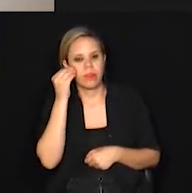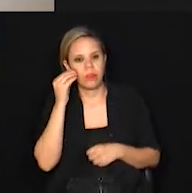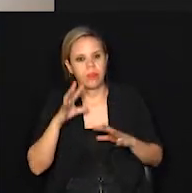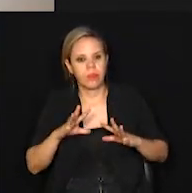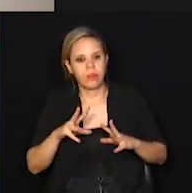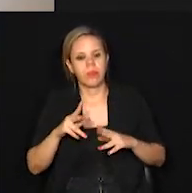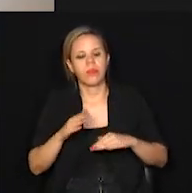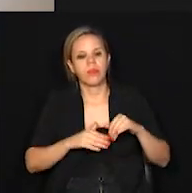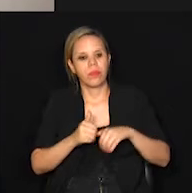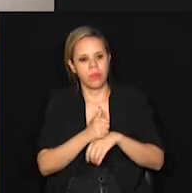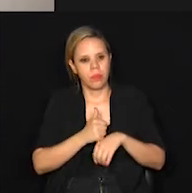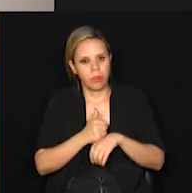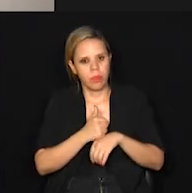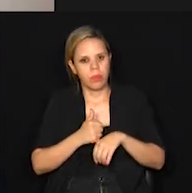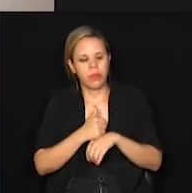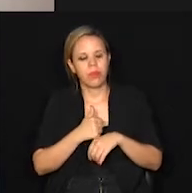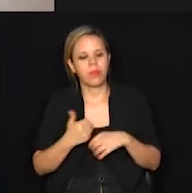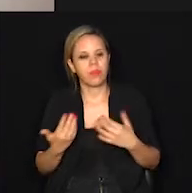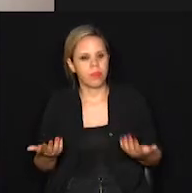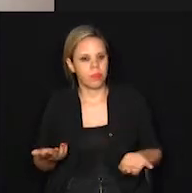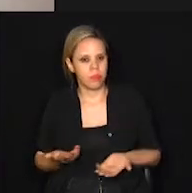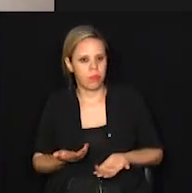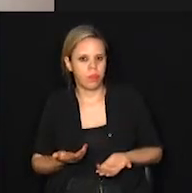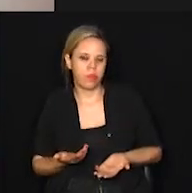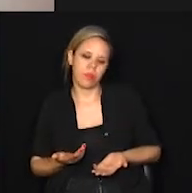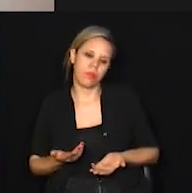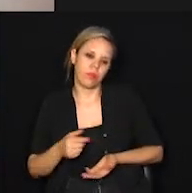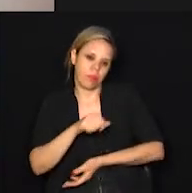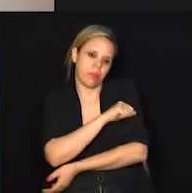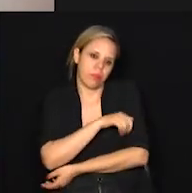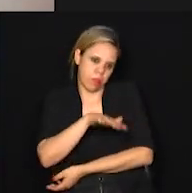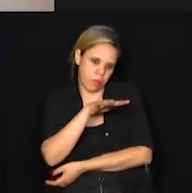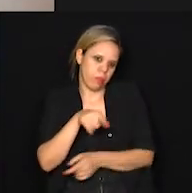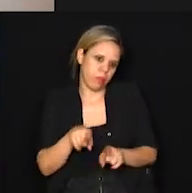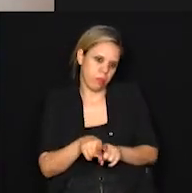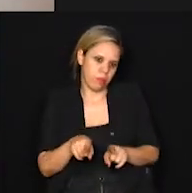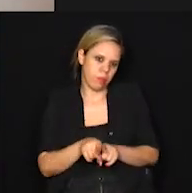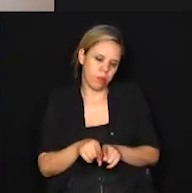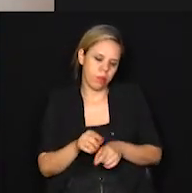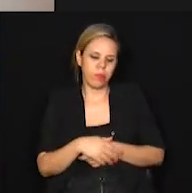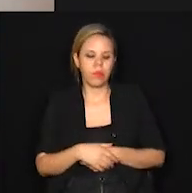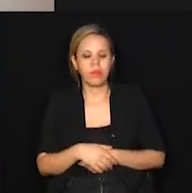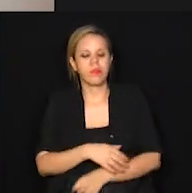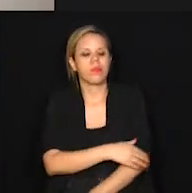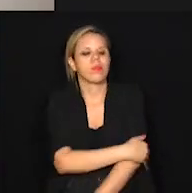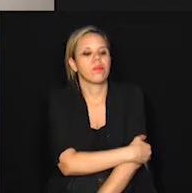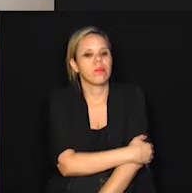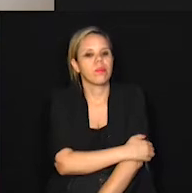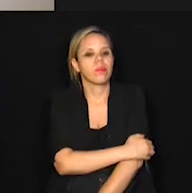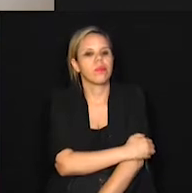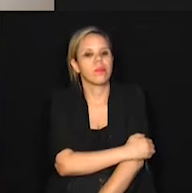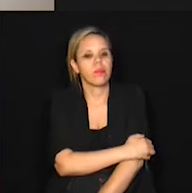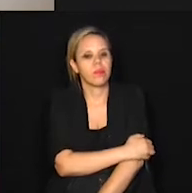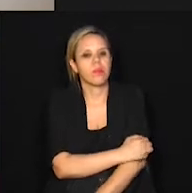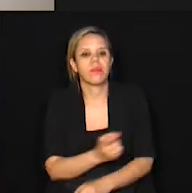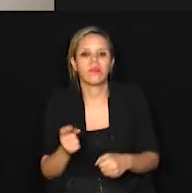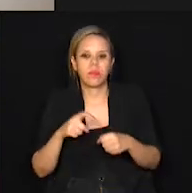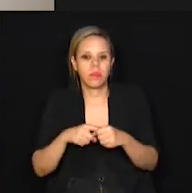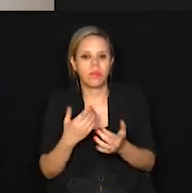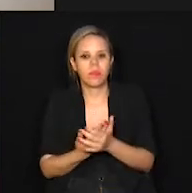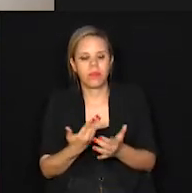os profissionais, inclusive para os alunos também. Então, a volta à aula é um assunto